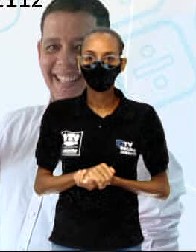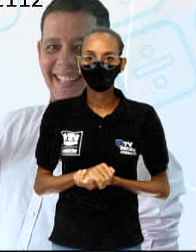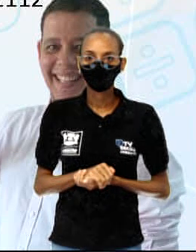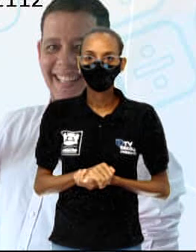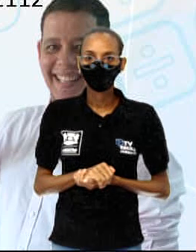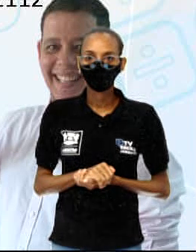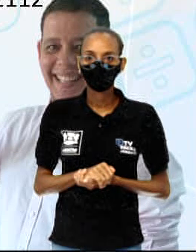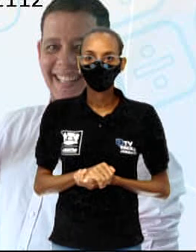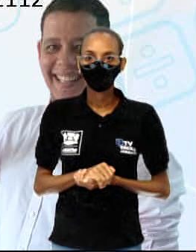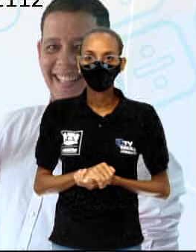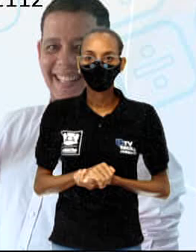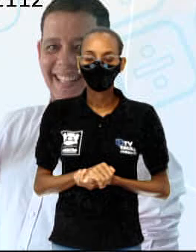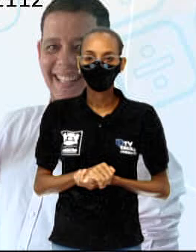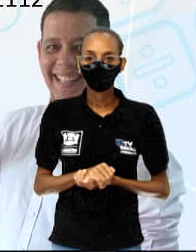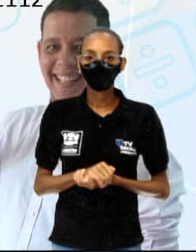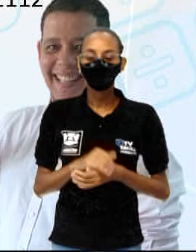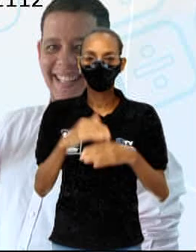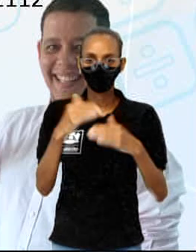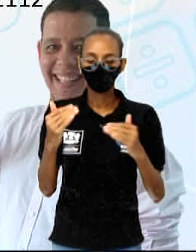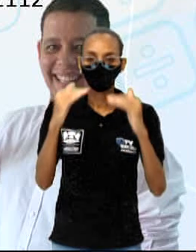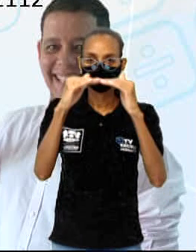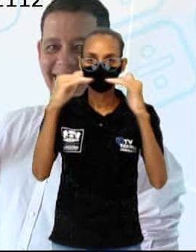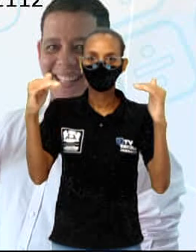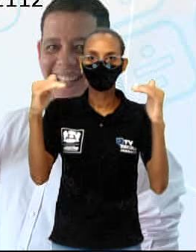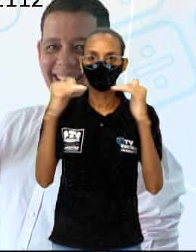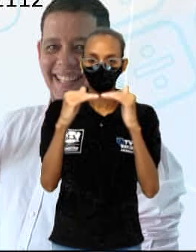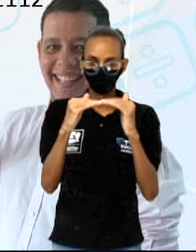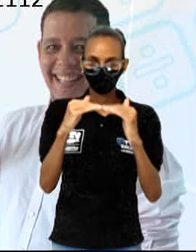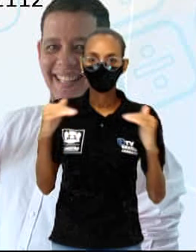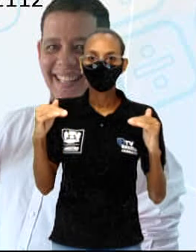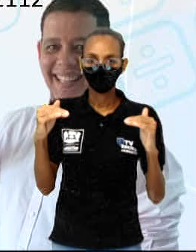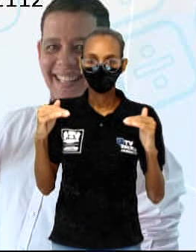esse ângulo aqui e esse seriam correspondentes, e esses dois